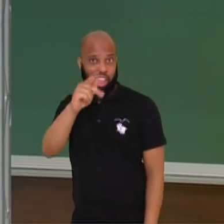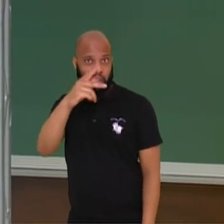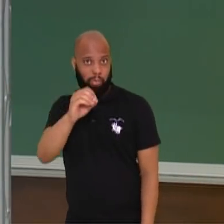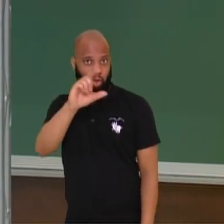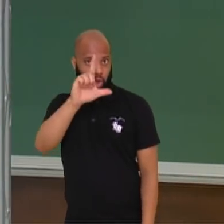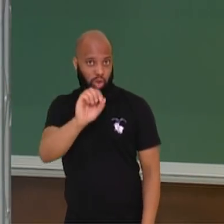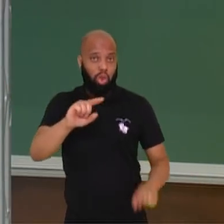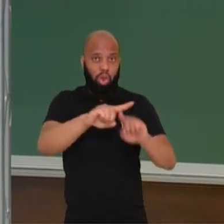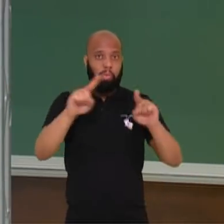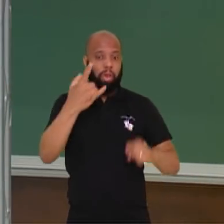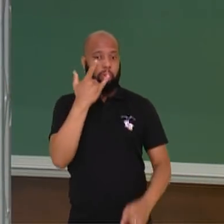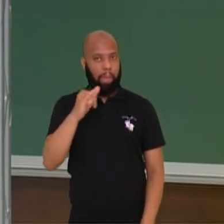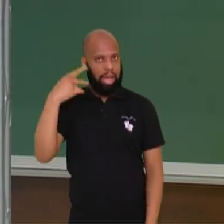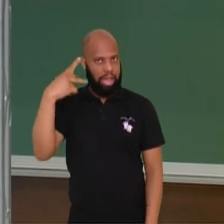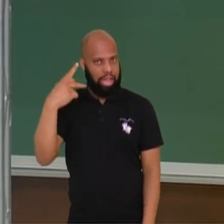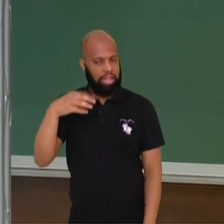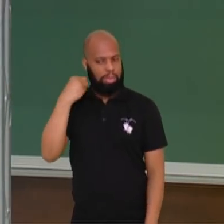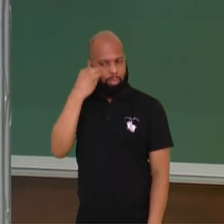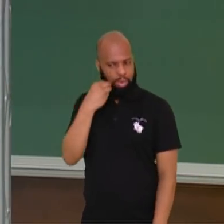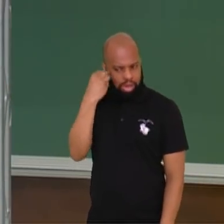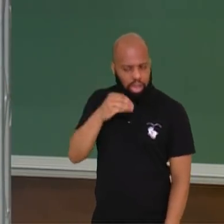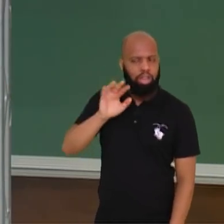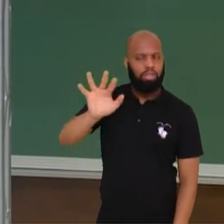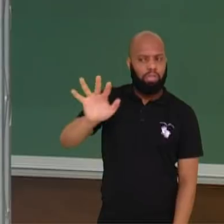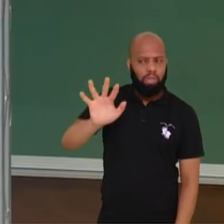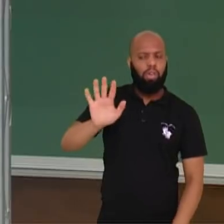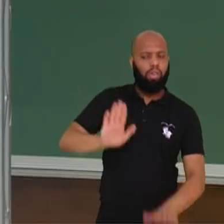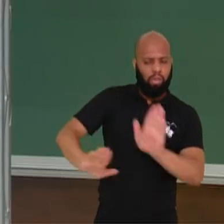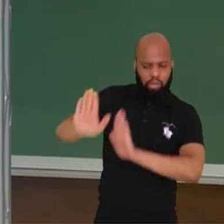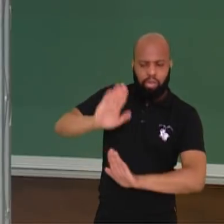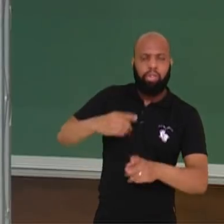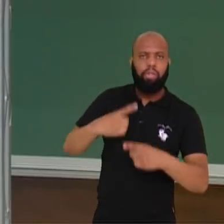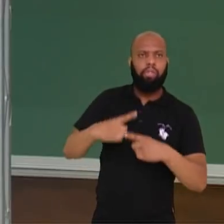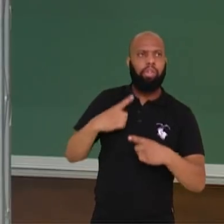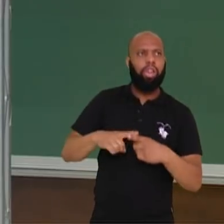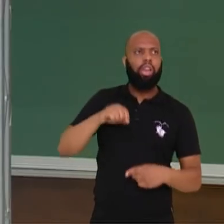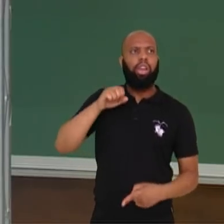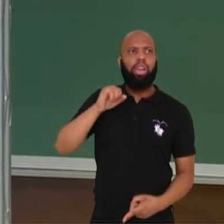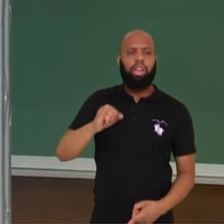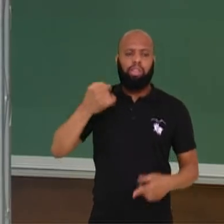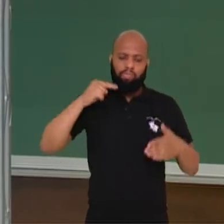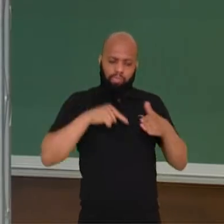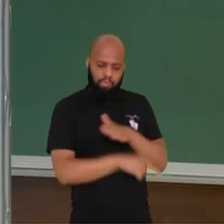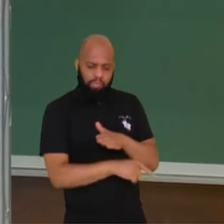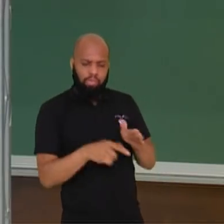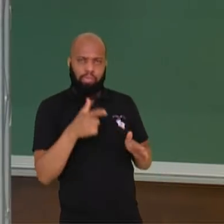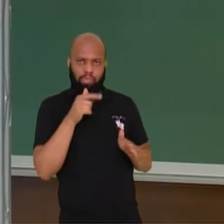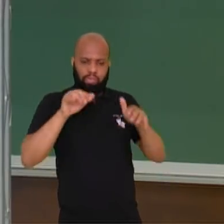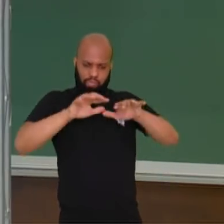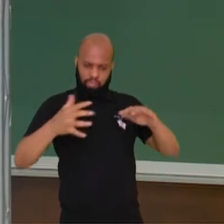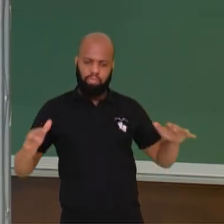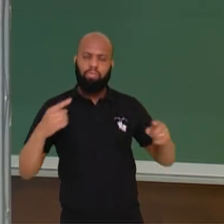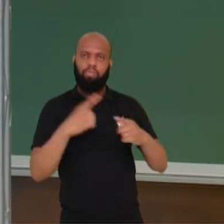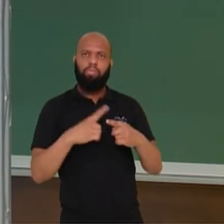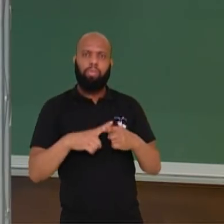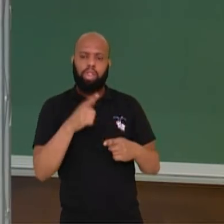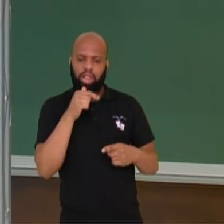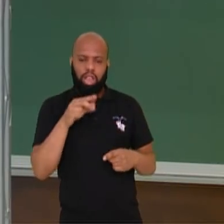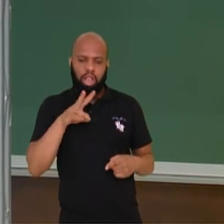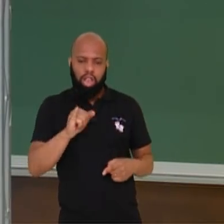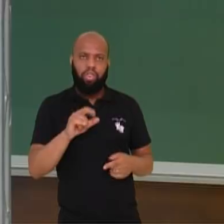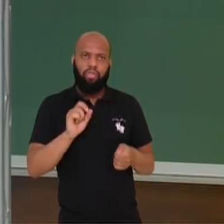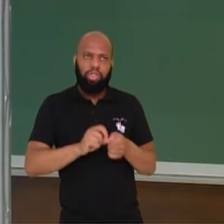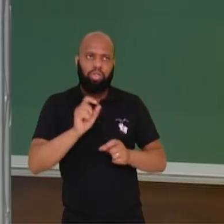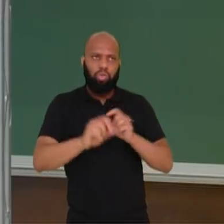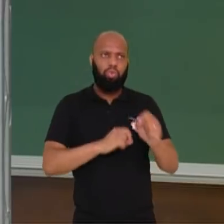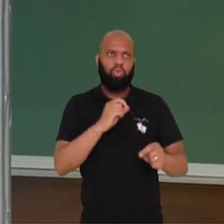mais velho, mais experiente, mais sábio, diz: cuidado, meu filho, nem muito ao mar, porque as águas vão molhar as penas